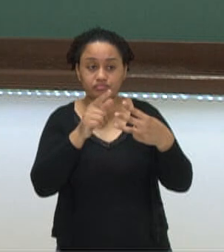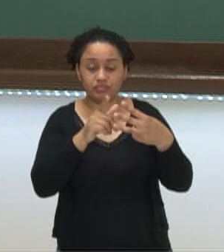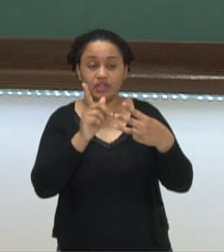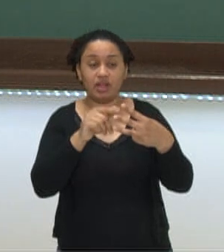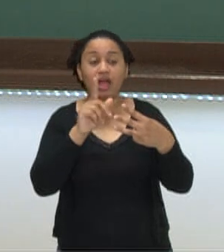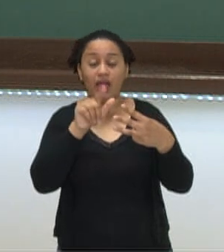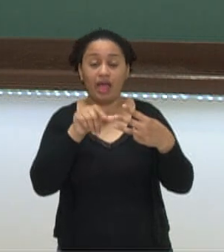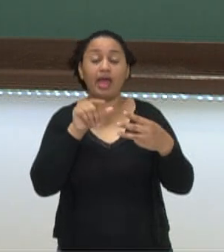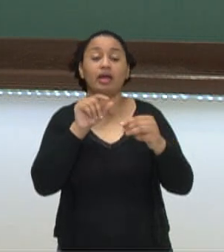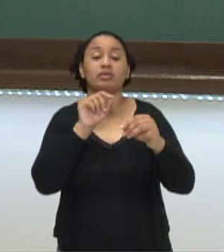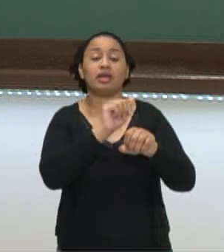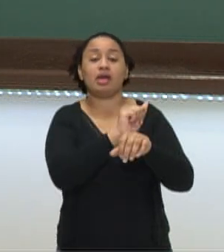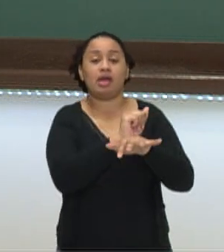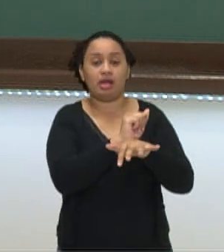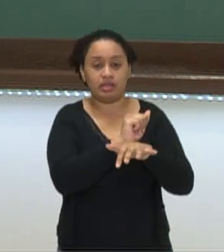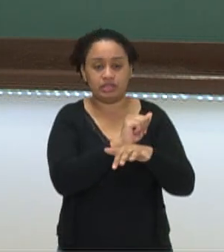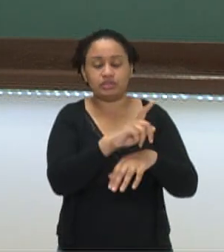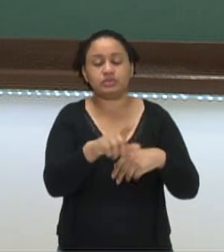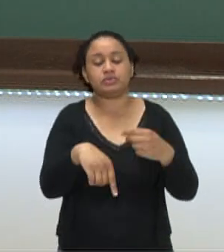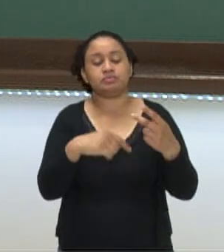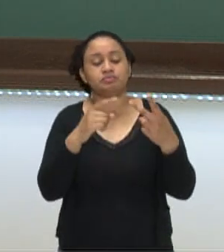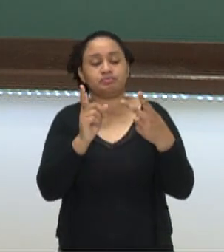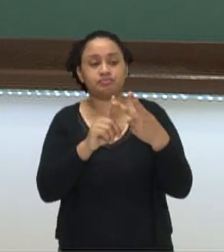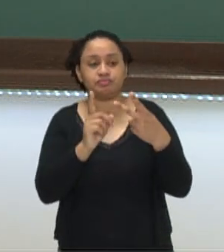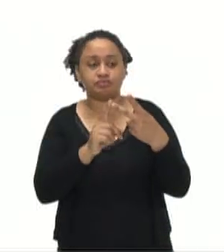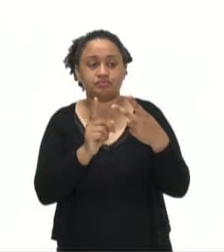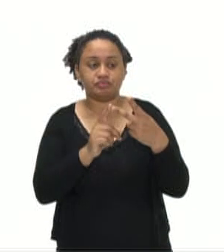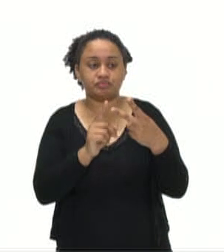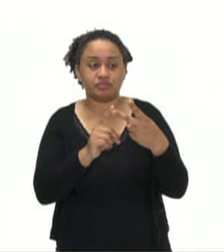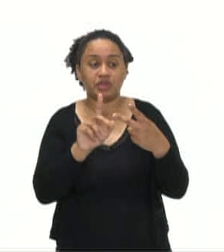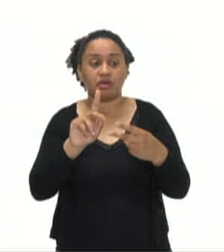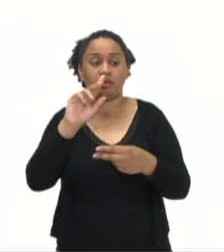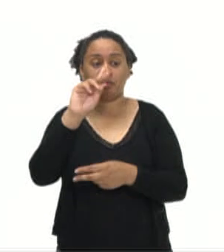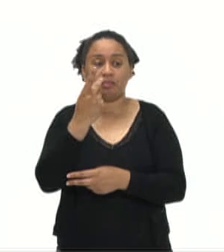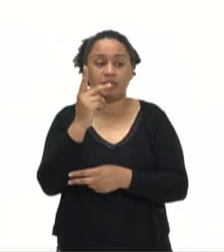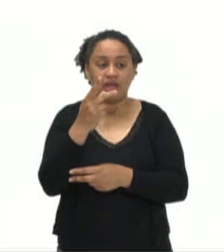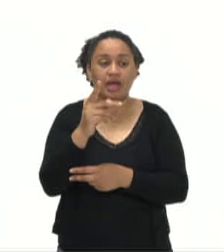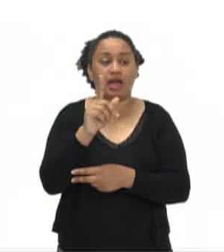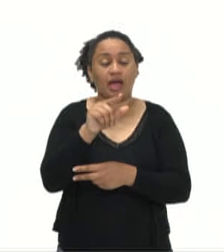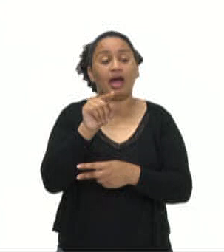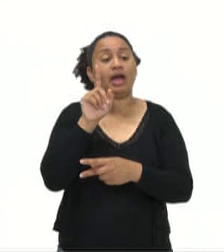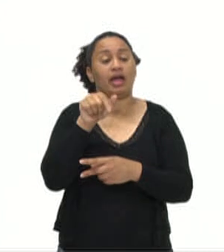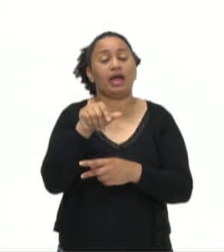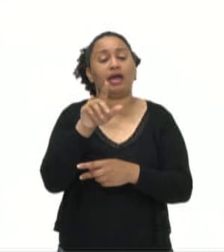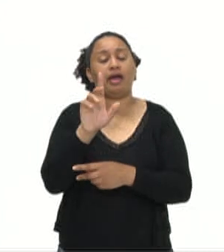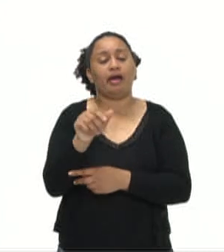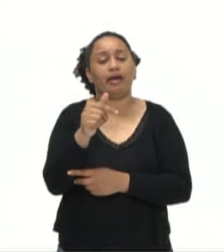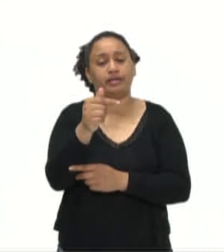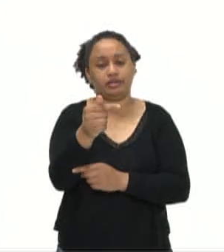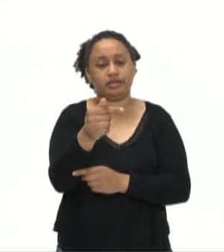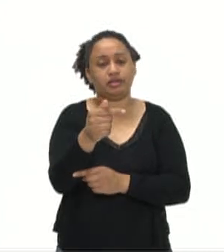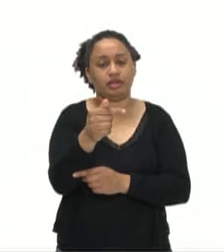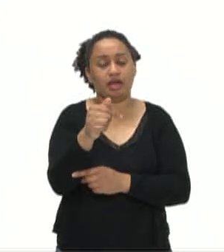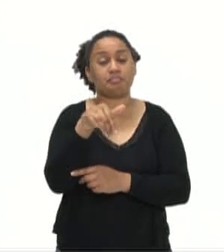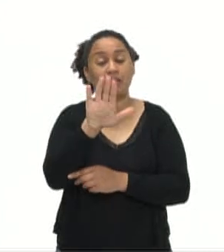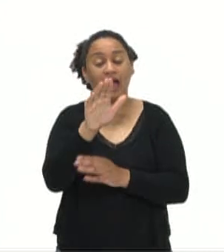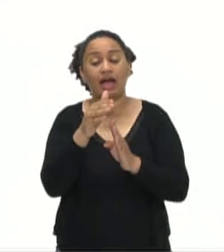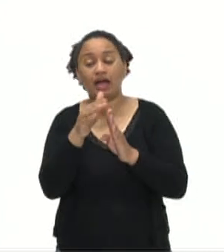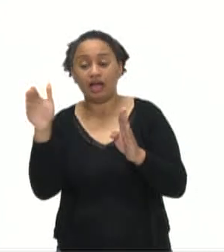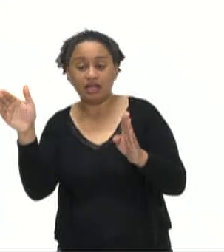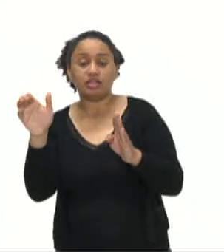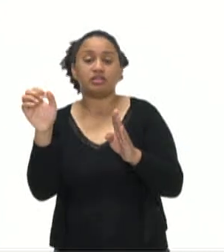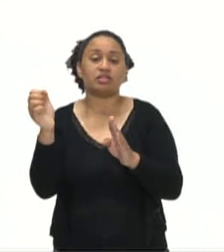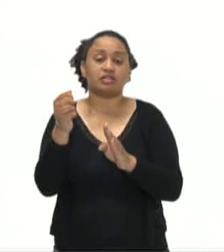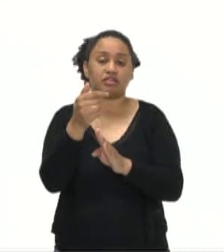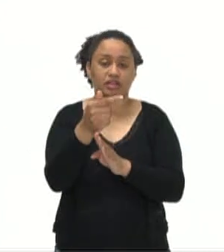primeira, o sistema é ácido. A segunda, o pH do sistema é maior que